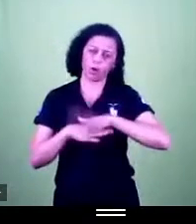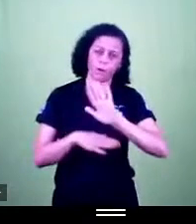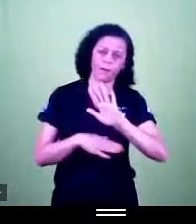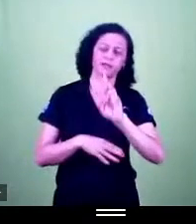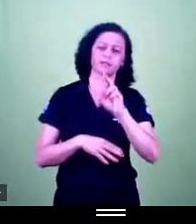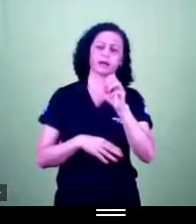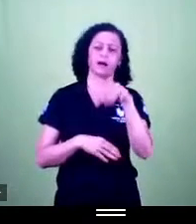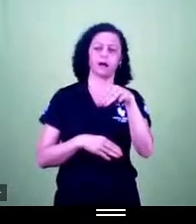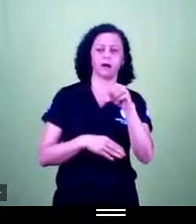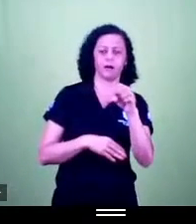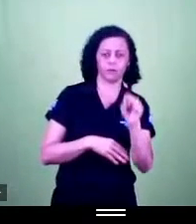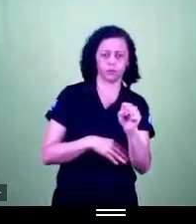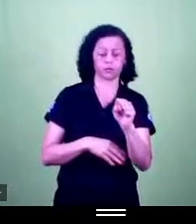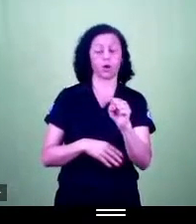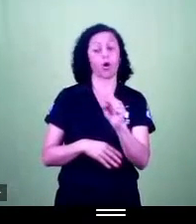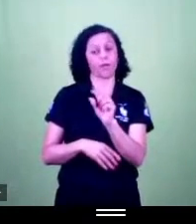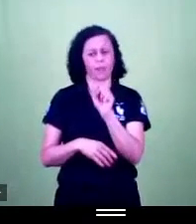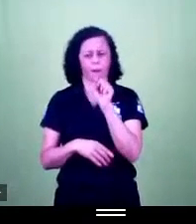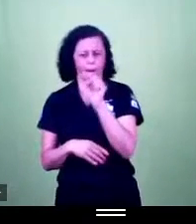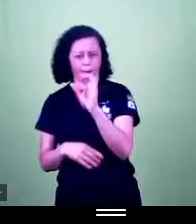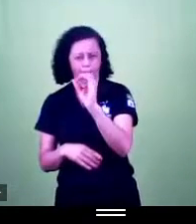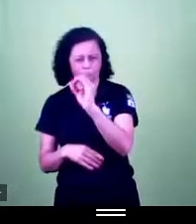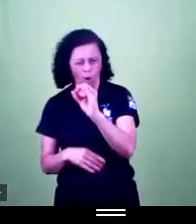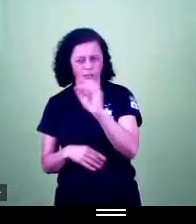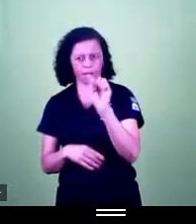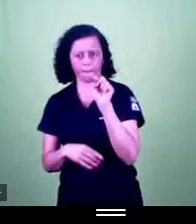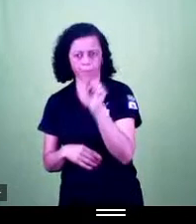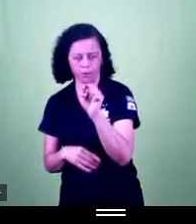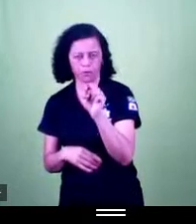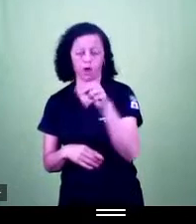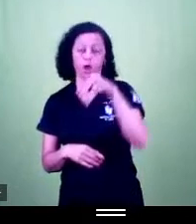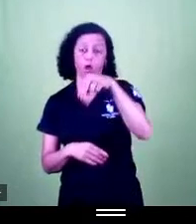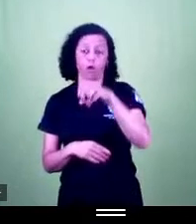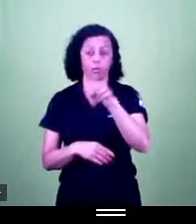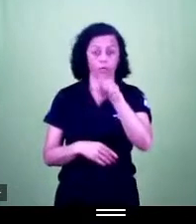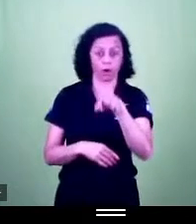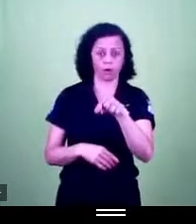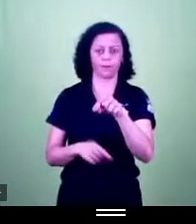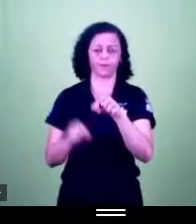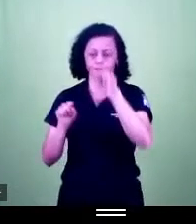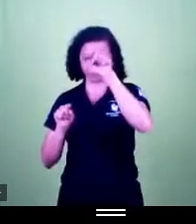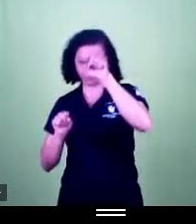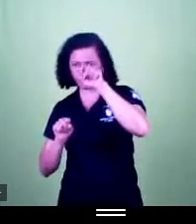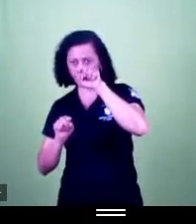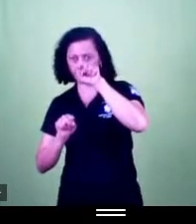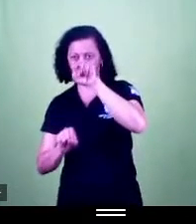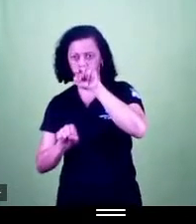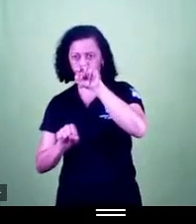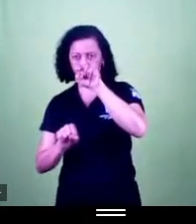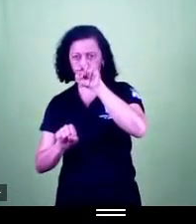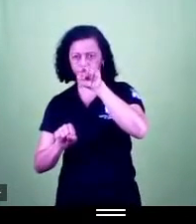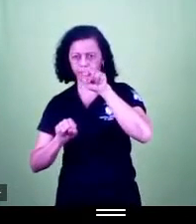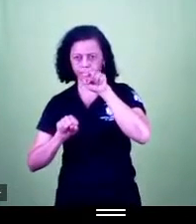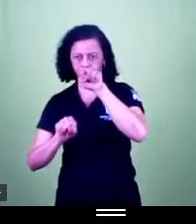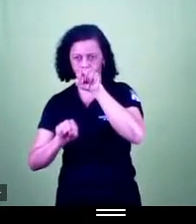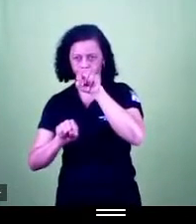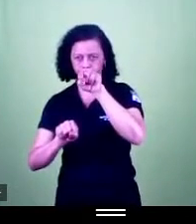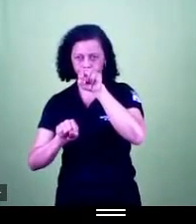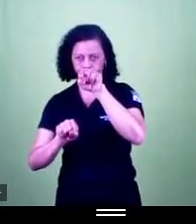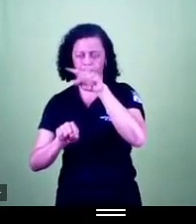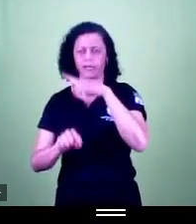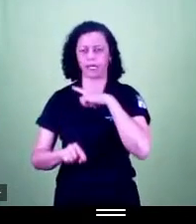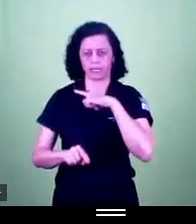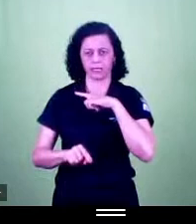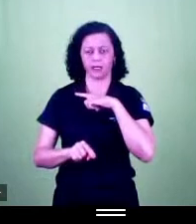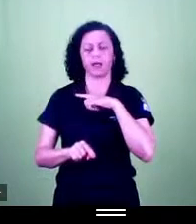aqui até uma bolinha mais grossa, né, como um nó, e aqui um nó. Um nó em cima e um nó embaixo. Nós vamos cada